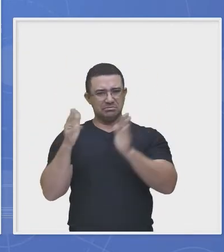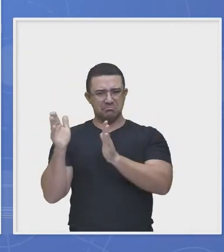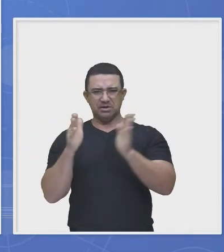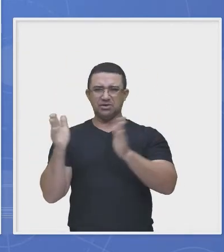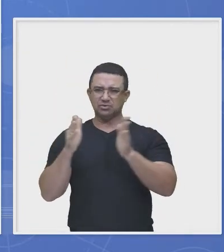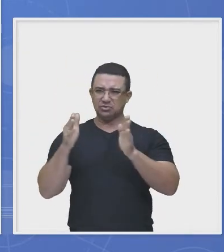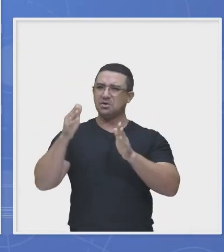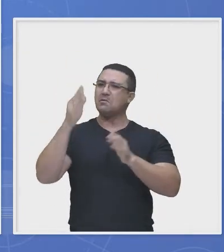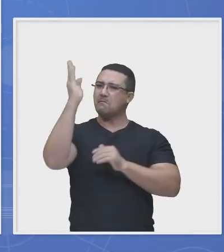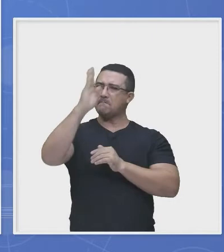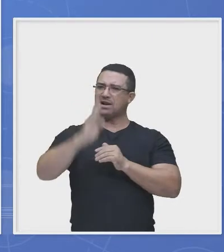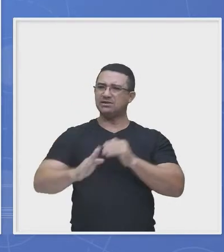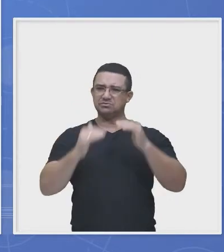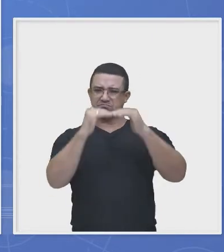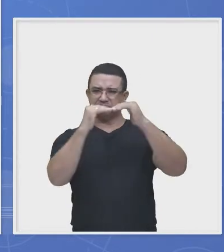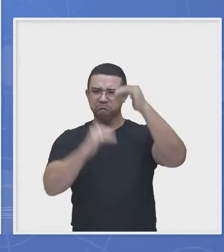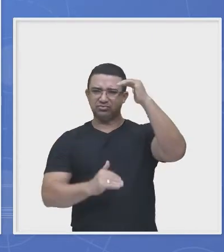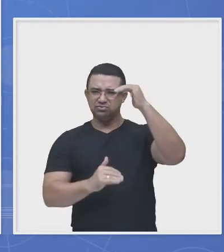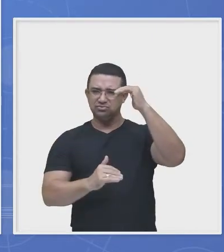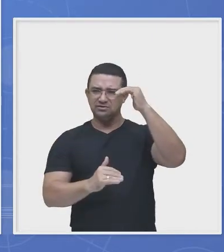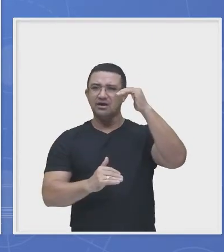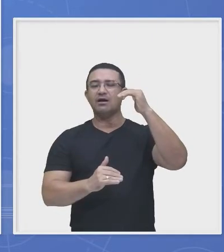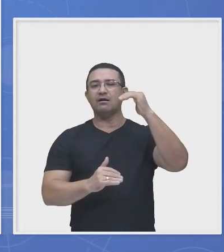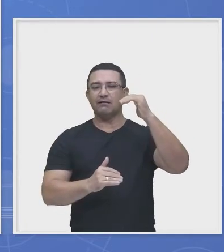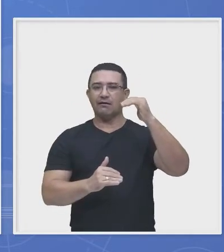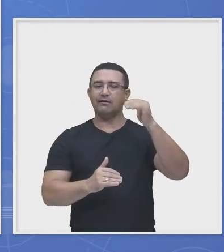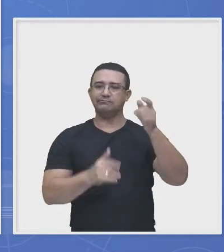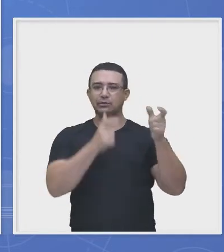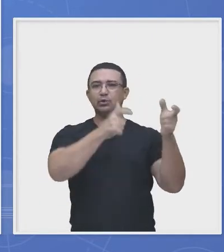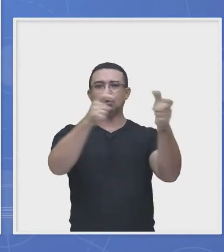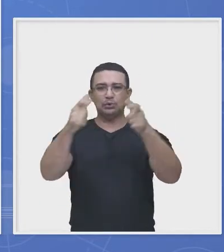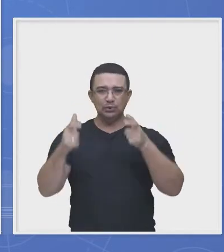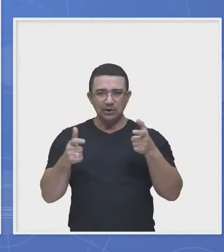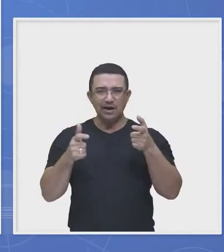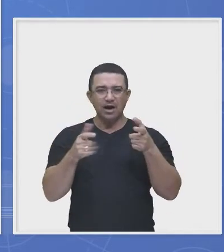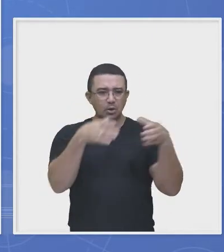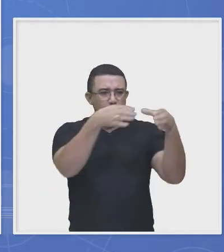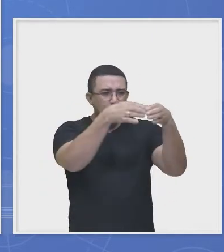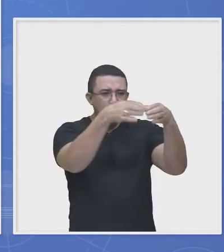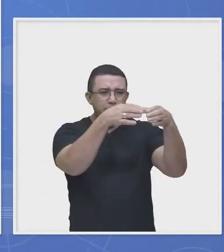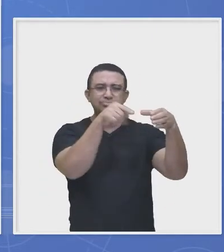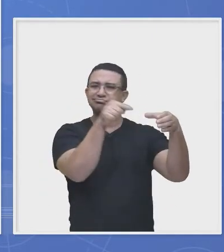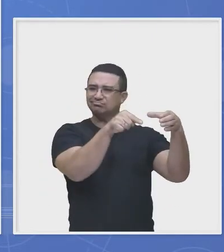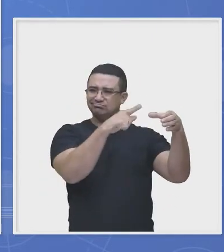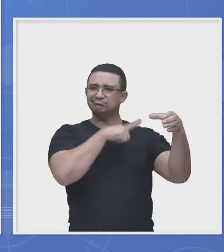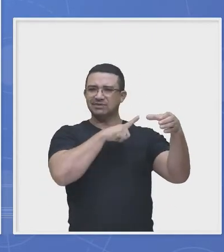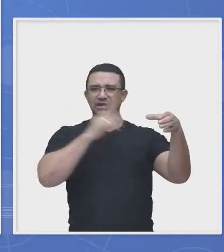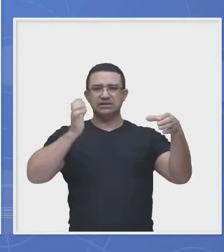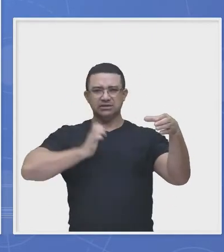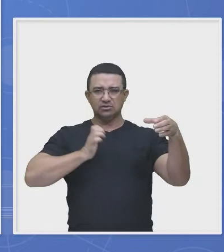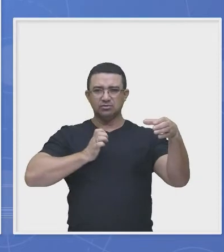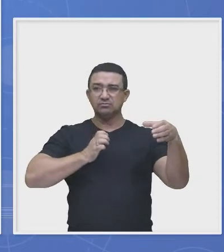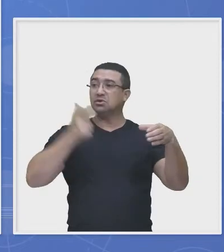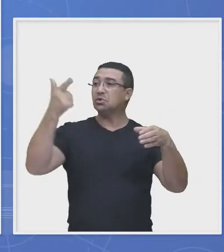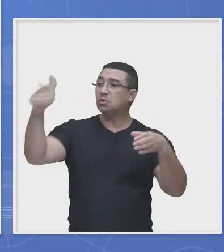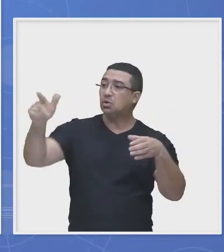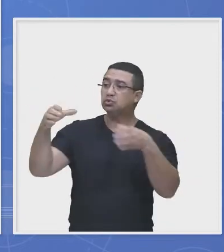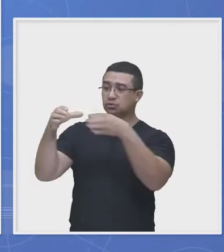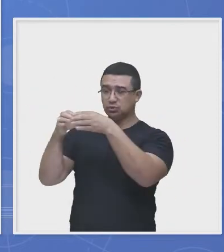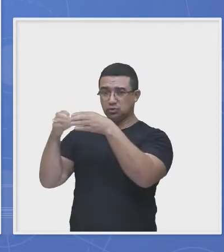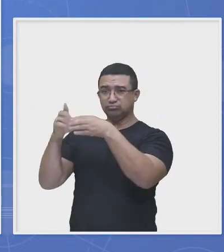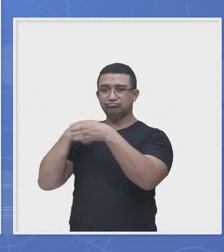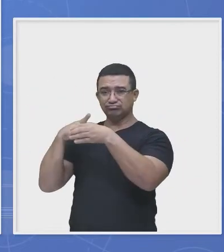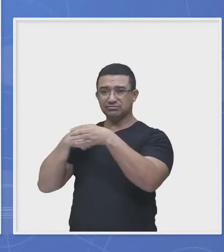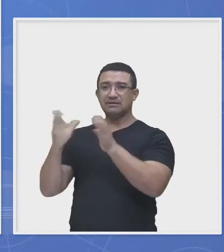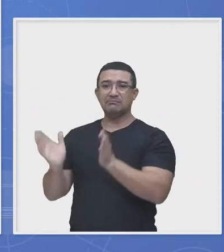pessoal. Nós vamos ter um país que em determinados locais, determinado grupo possui uma riqueza muito grande, mas em